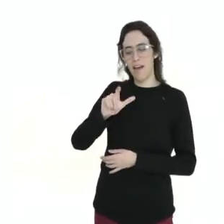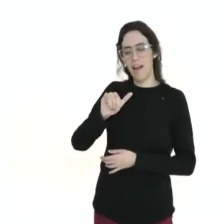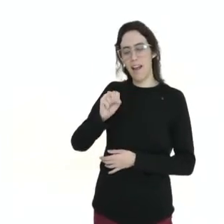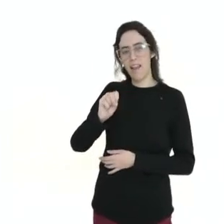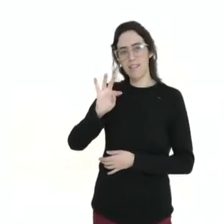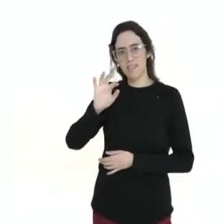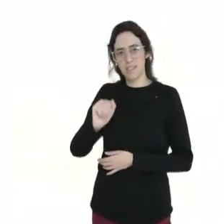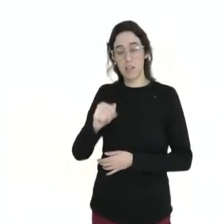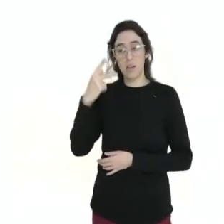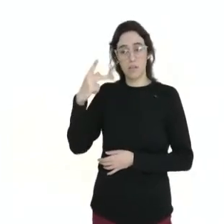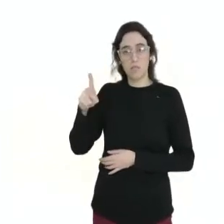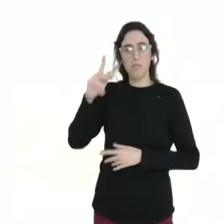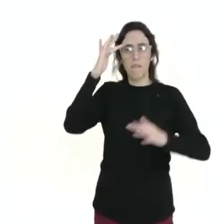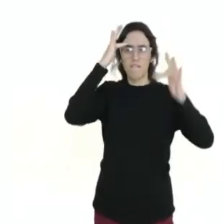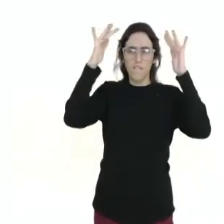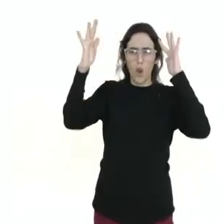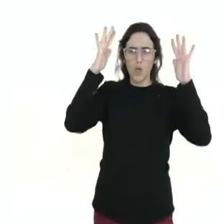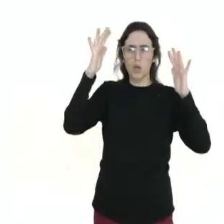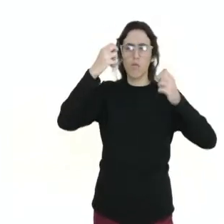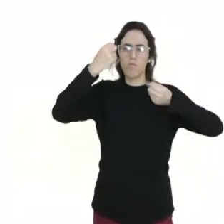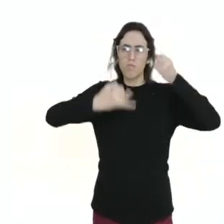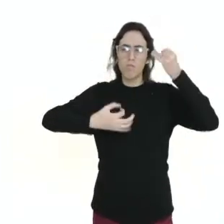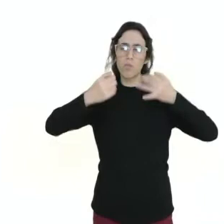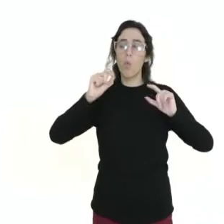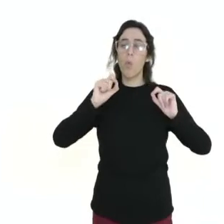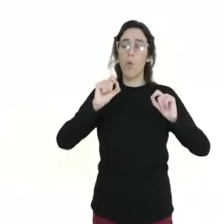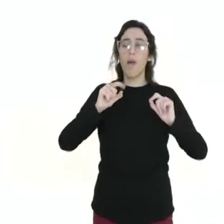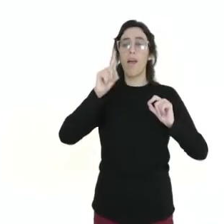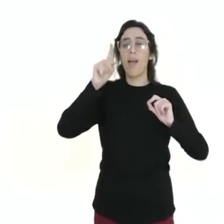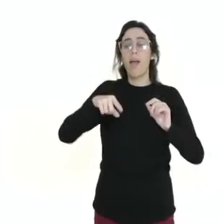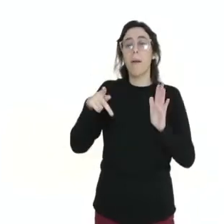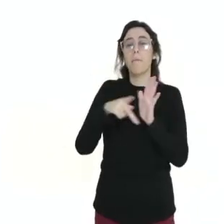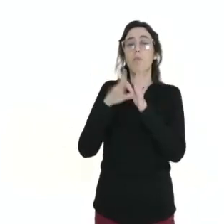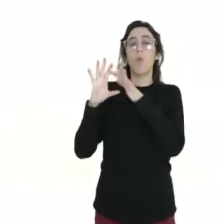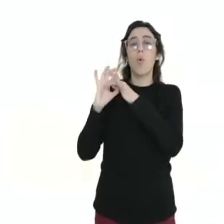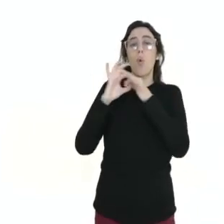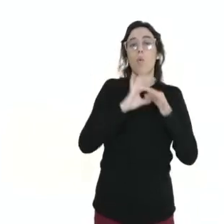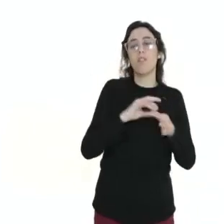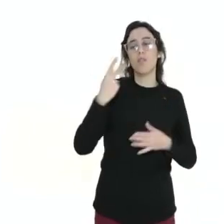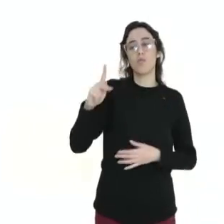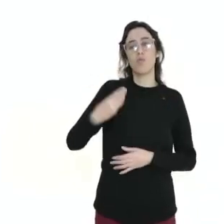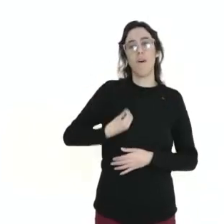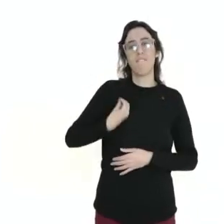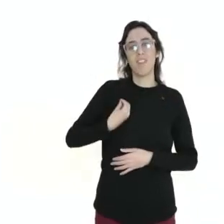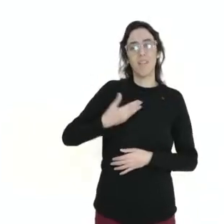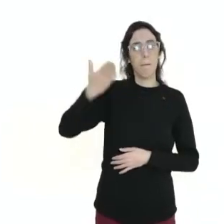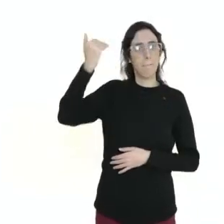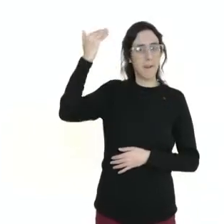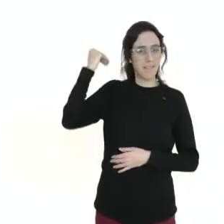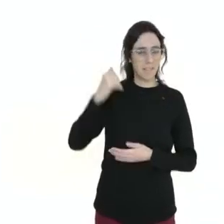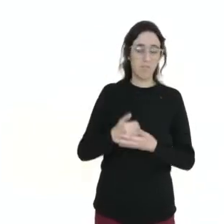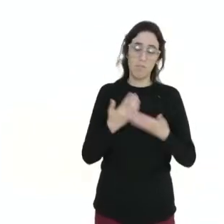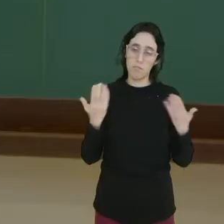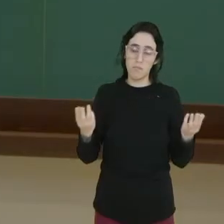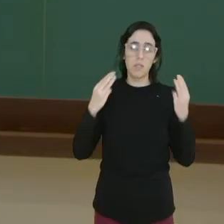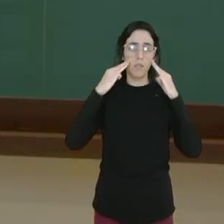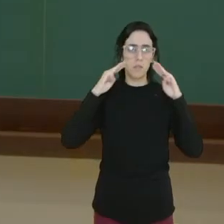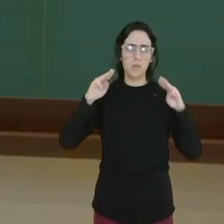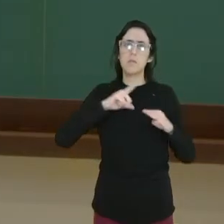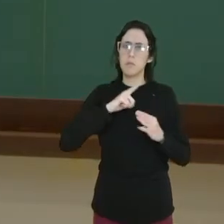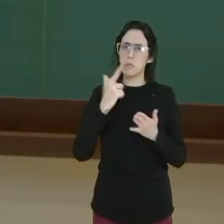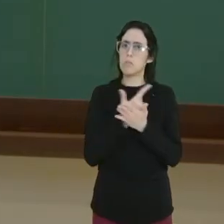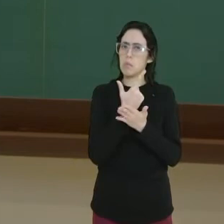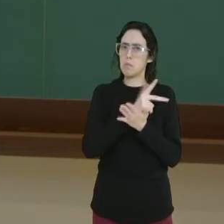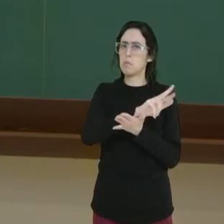ser compreendidas dentro do contexto em que se inscreve, né? Então, Maquiavel tem diversas obras, as